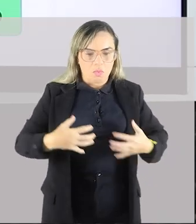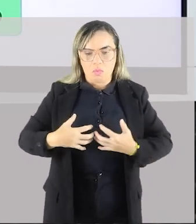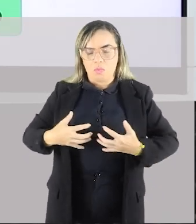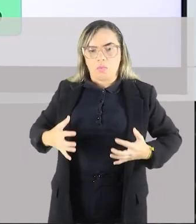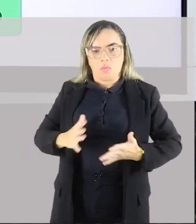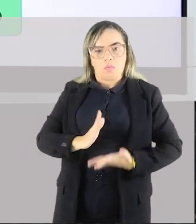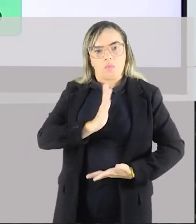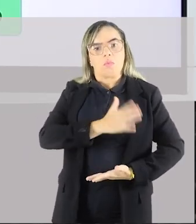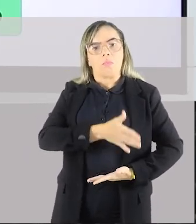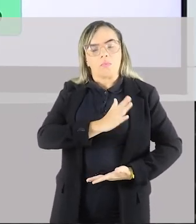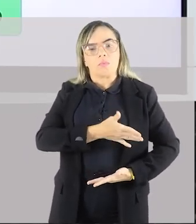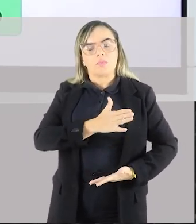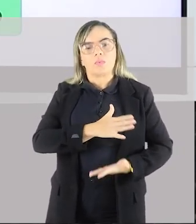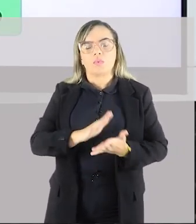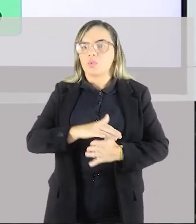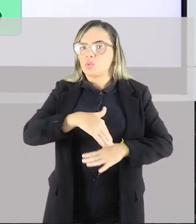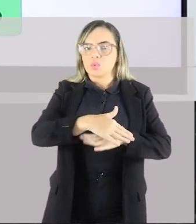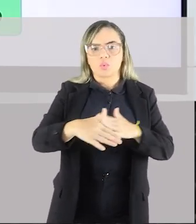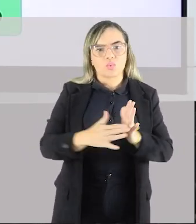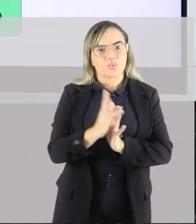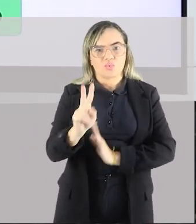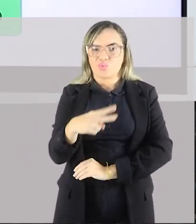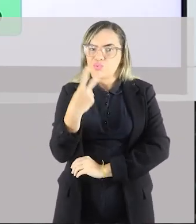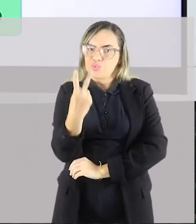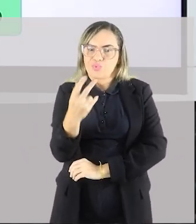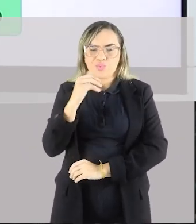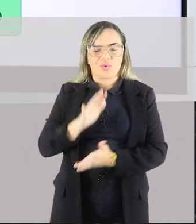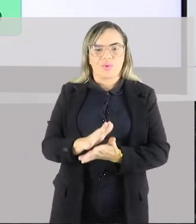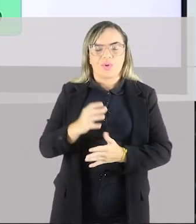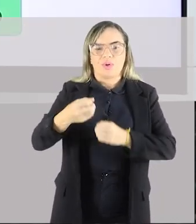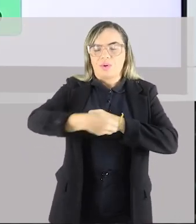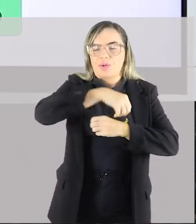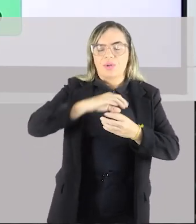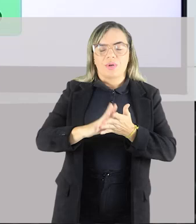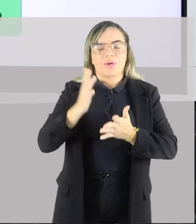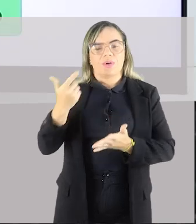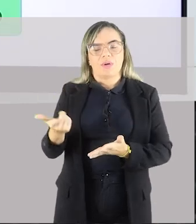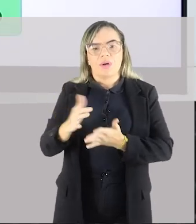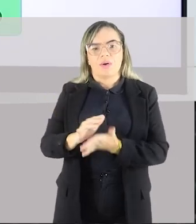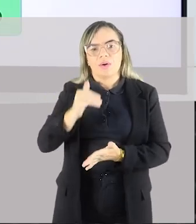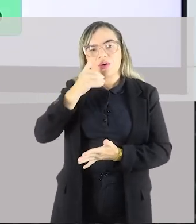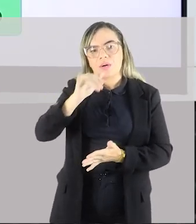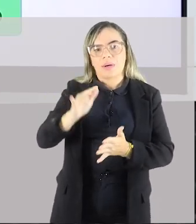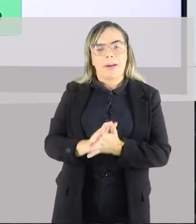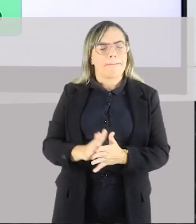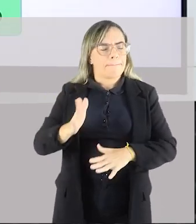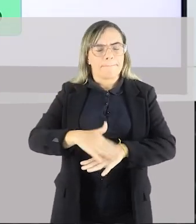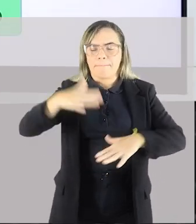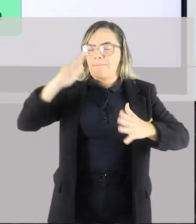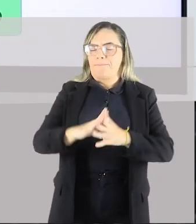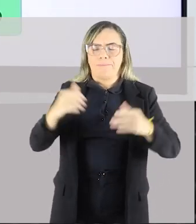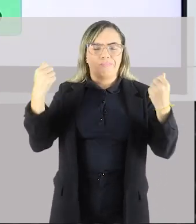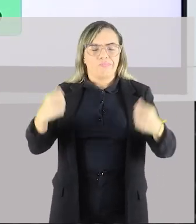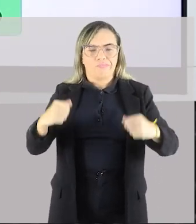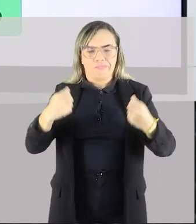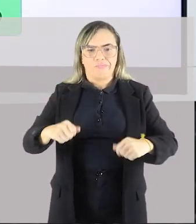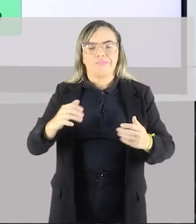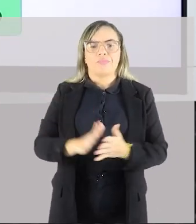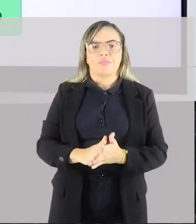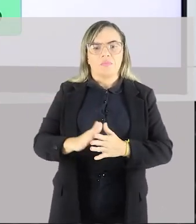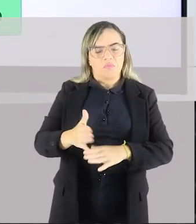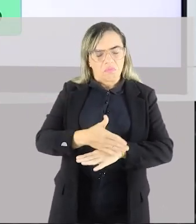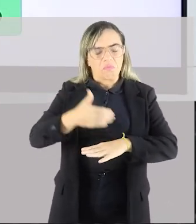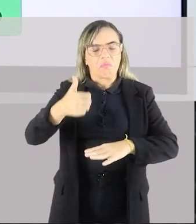funcionar, o teu coração funcionar. Com 2 moléculas de energia, gente, não tem como. A gente precisa de muito mais do que isso. Por